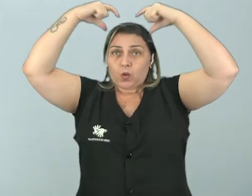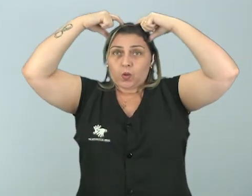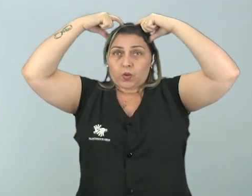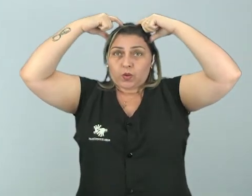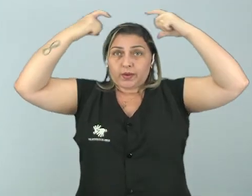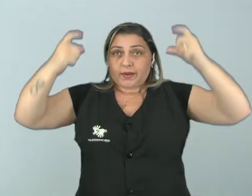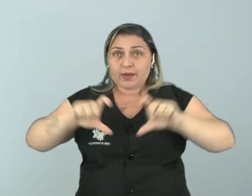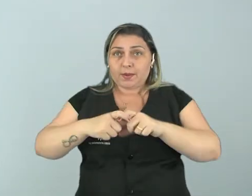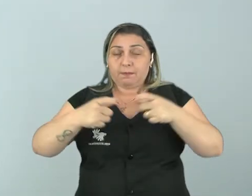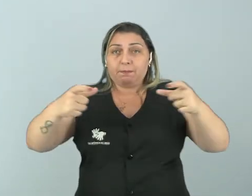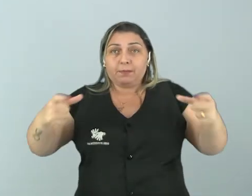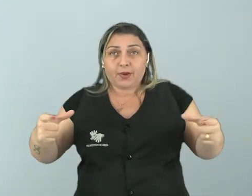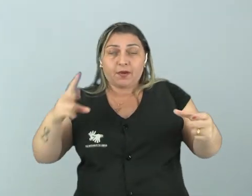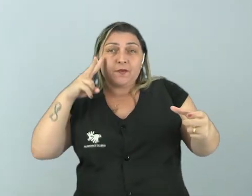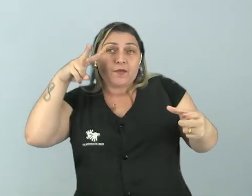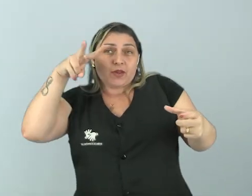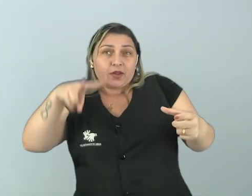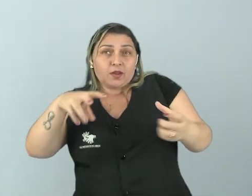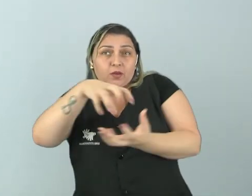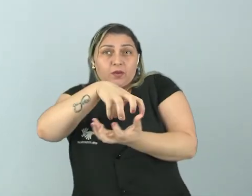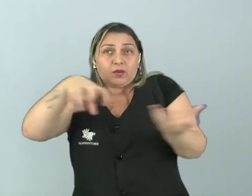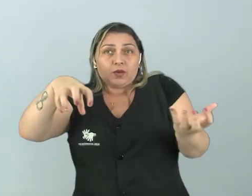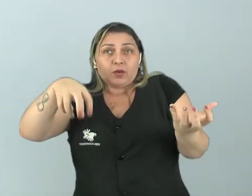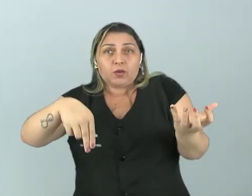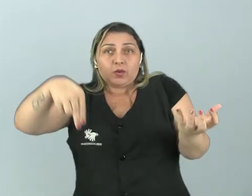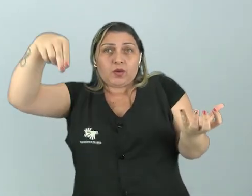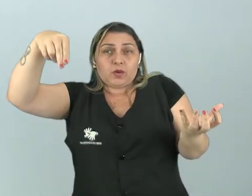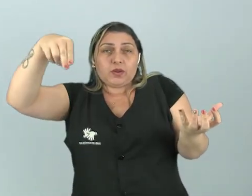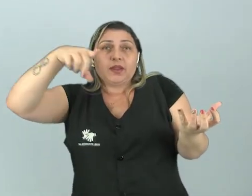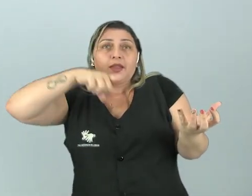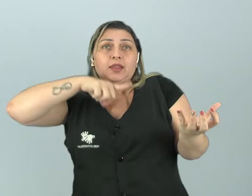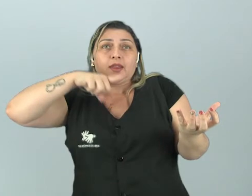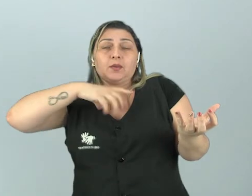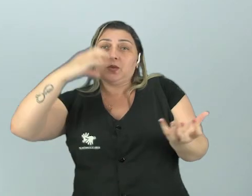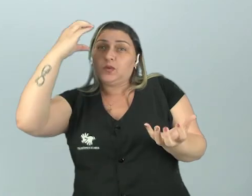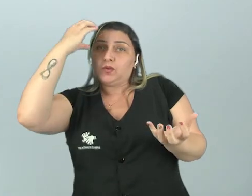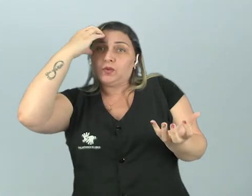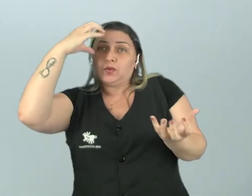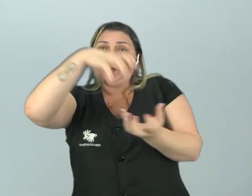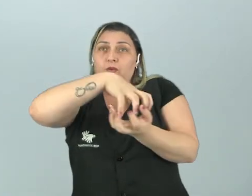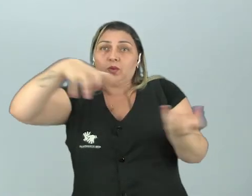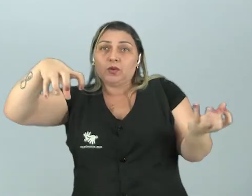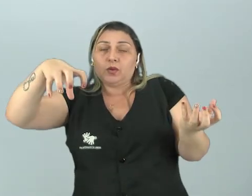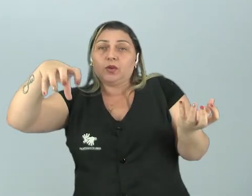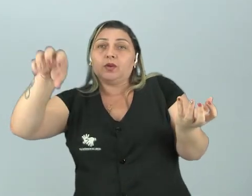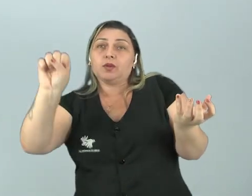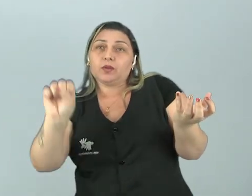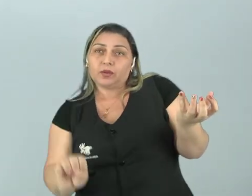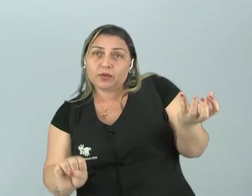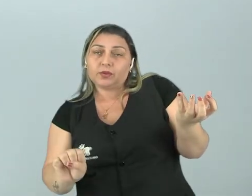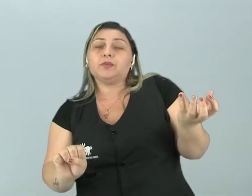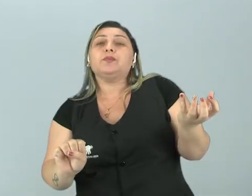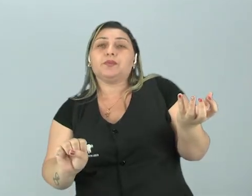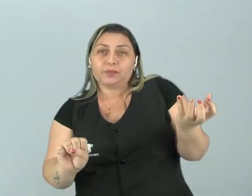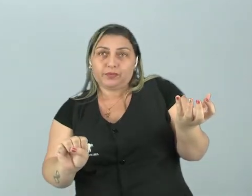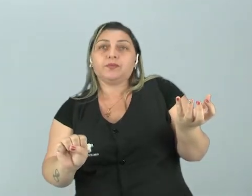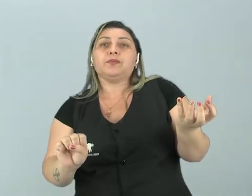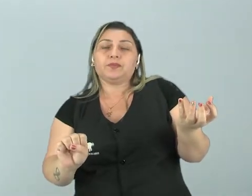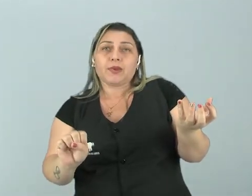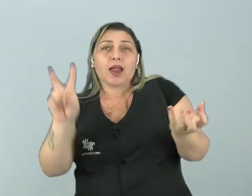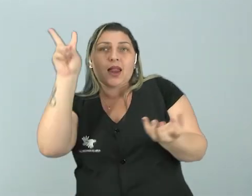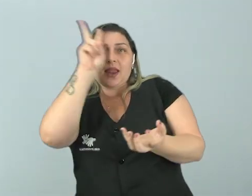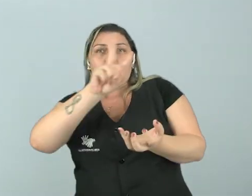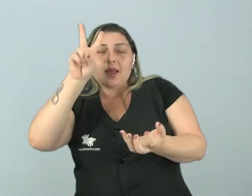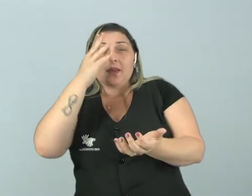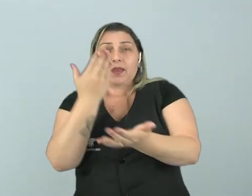é vista da parte do hemisfério norte, nós temos a de Cruzeiro do Sul, que é vista na parte do hemisfério sul.